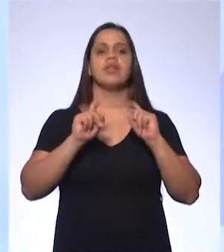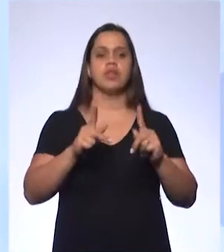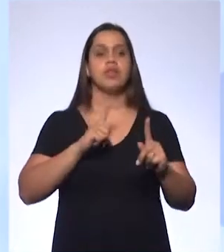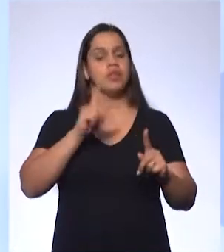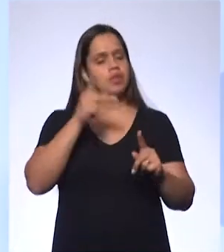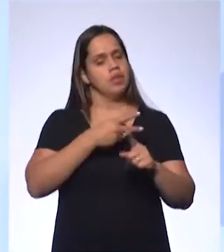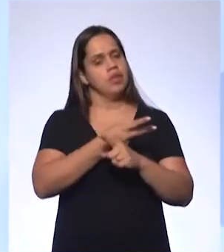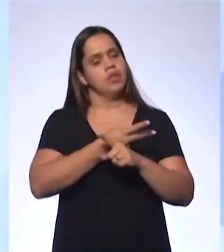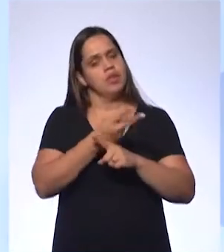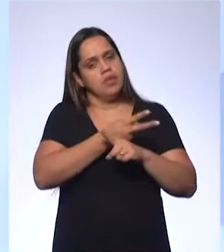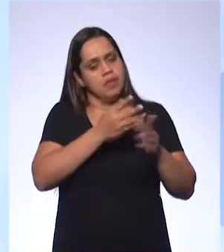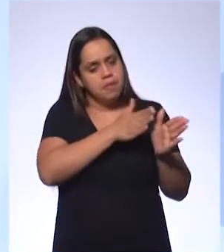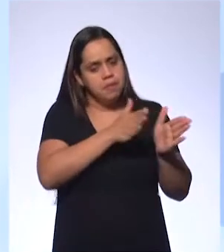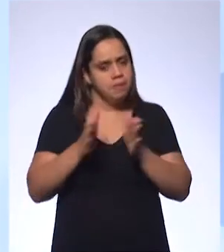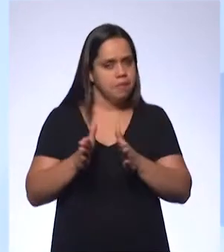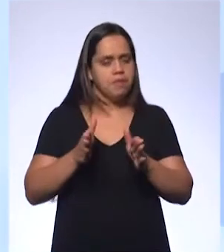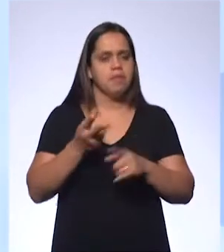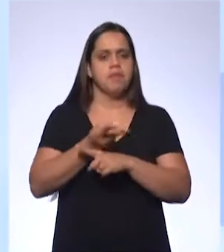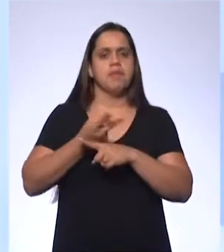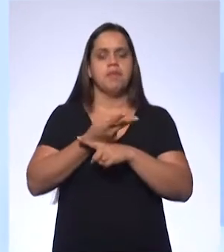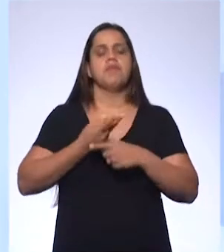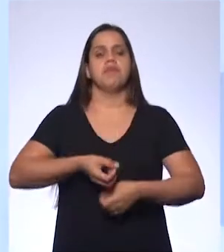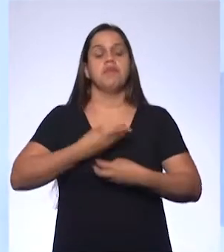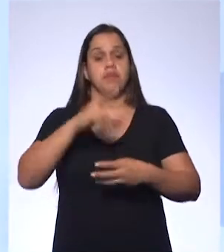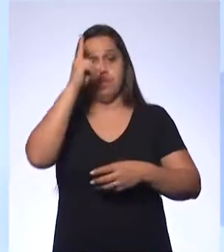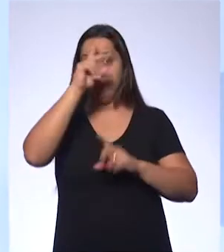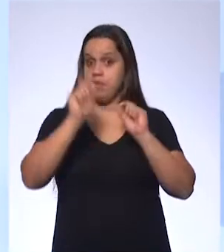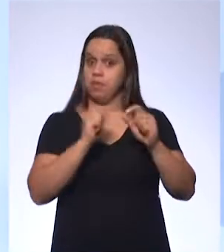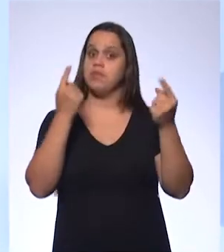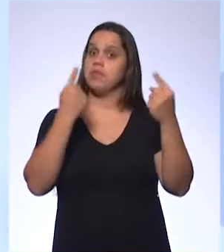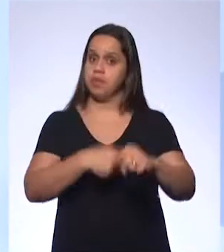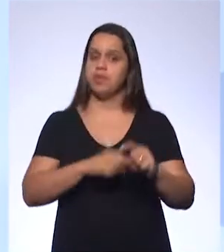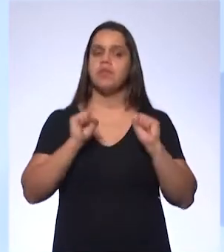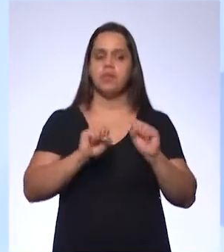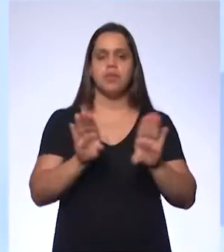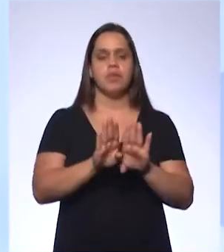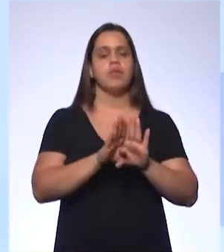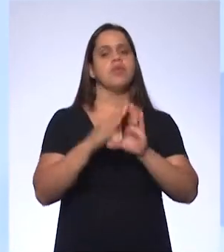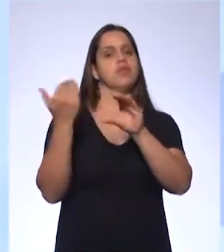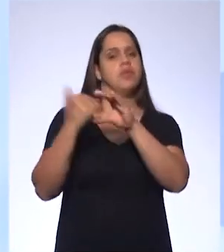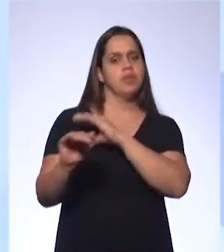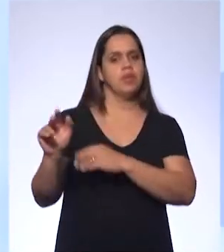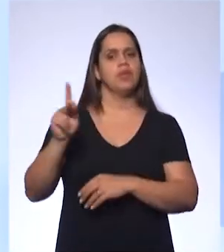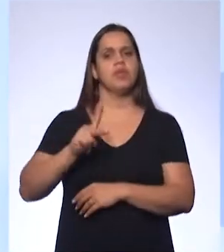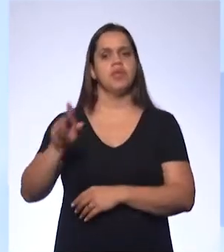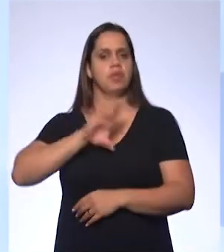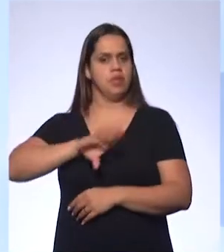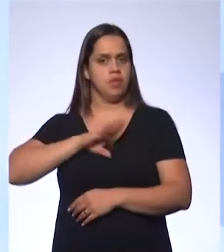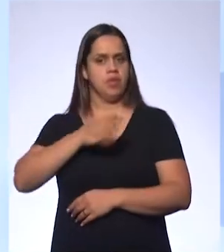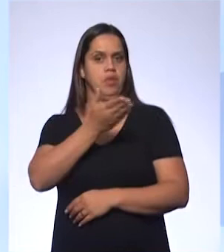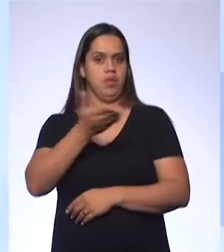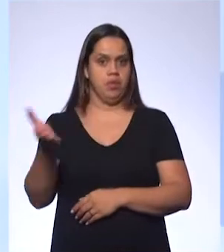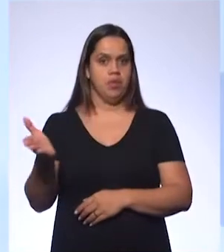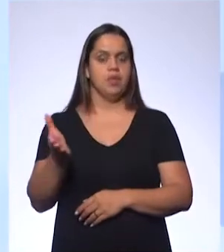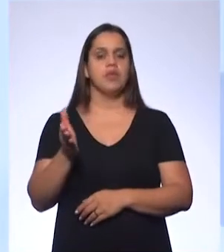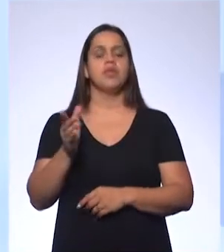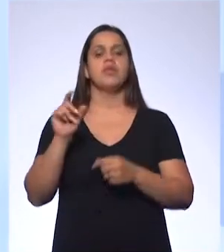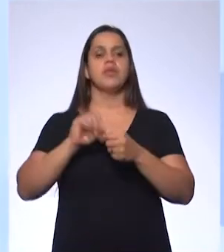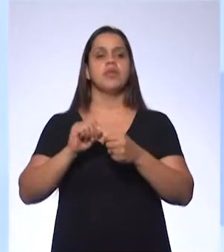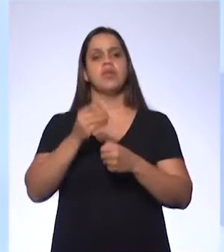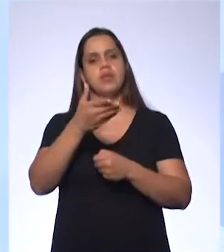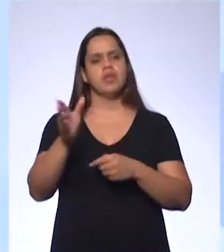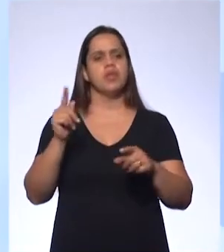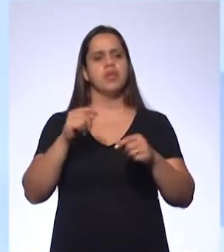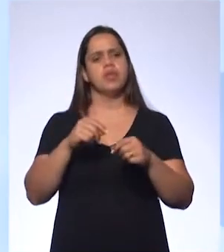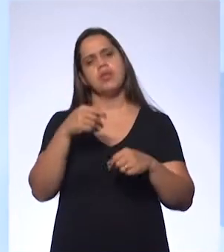de informações, tá bom? Lembre-se que esse desafio vocês também podem remeter ao professor de língua portuguesa de vocês, para que, né, seja